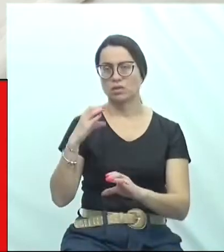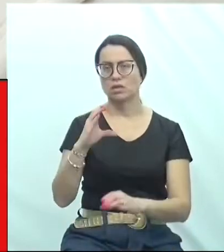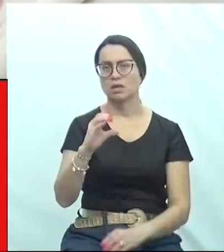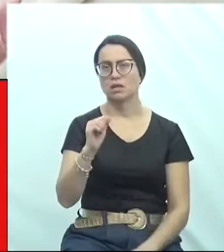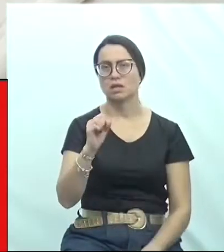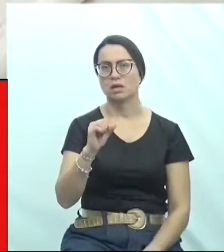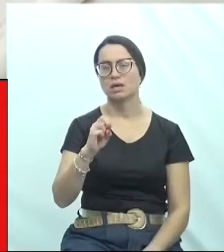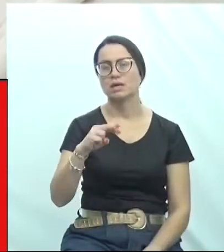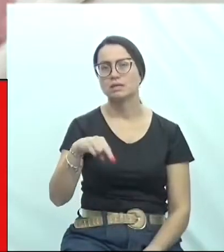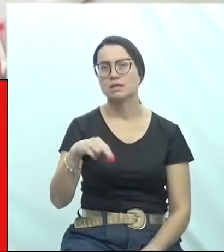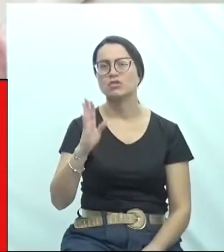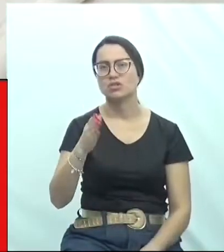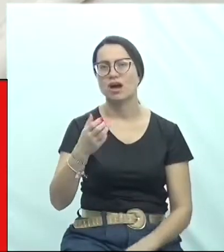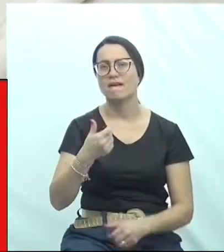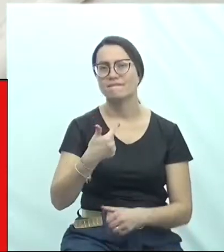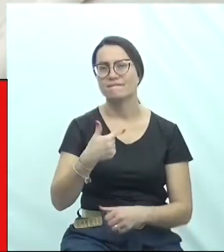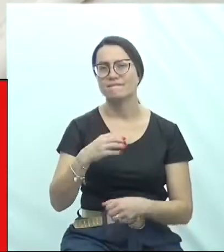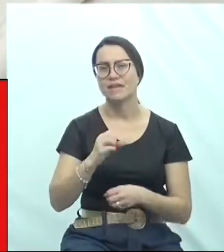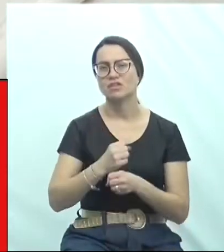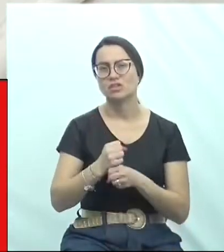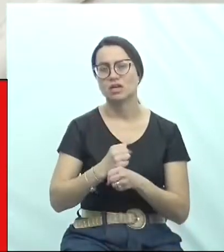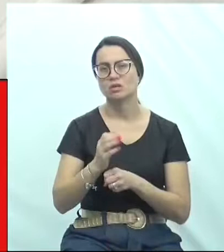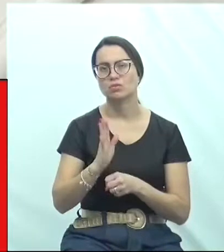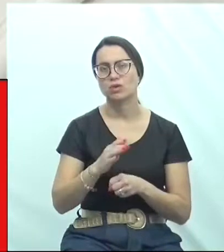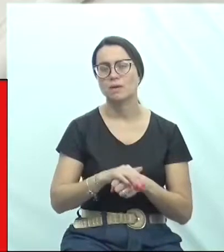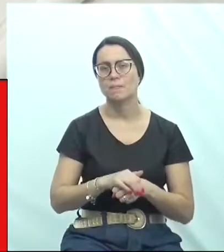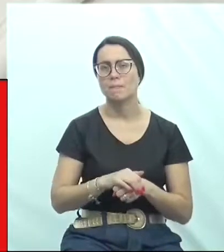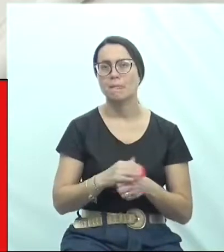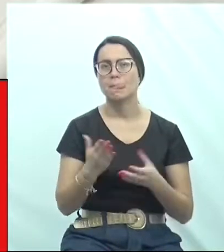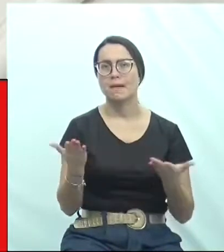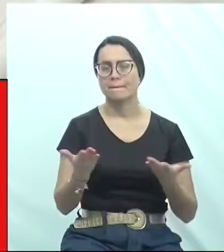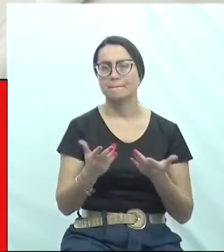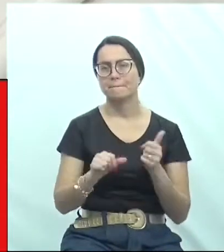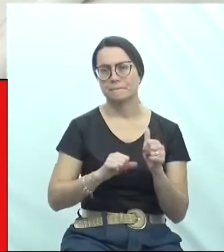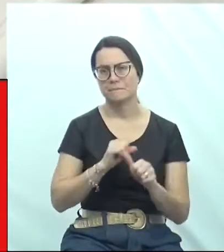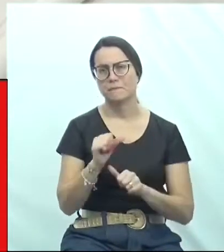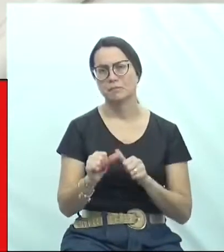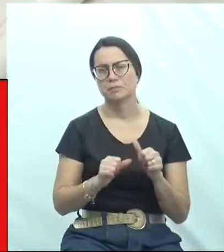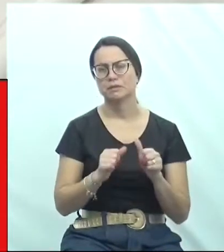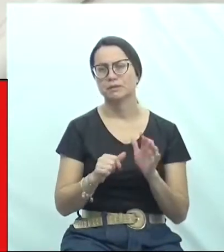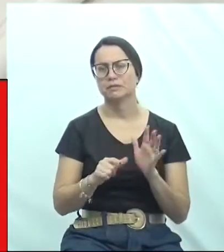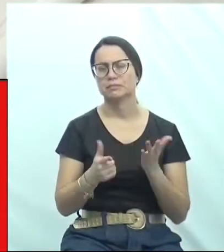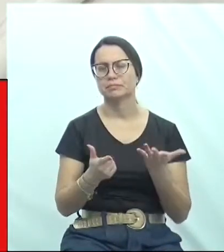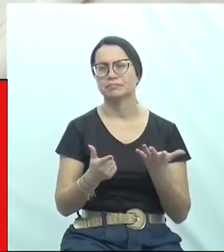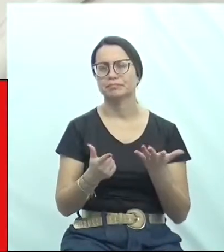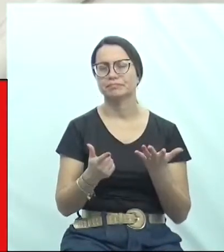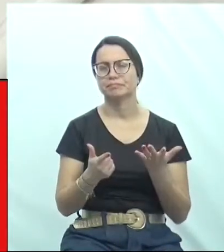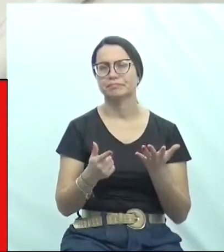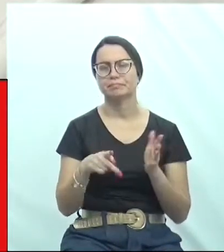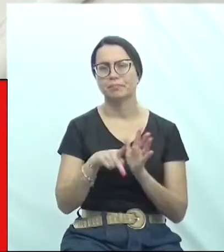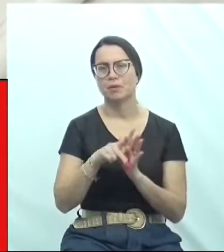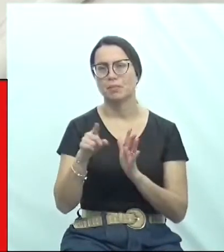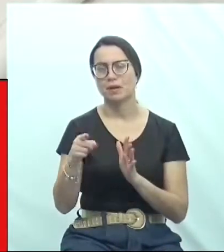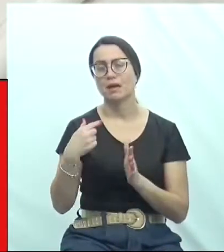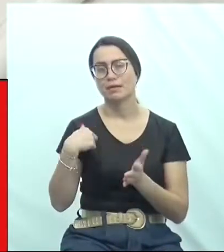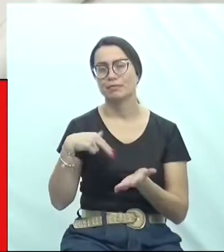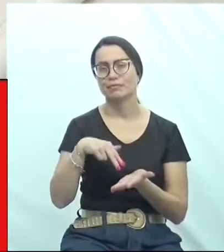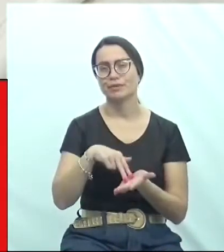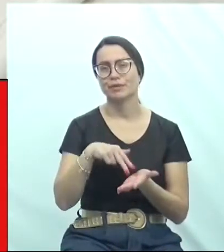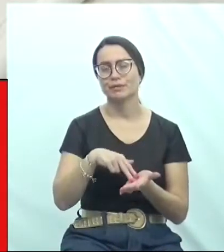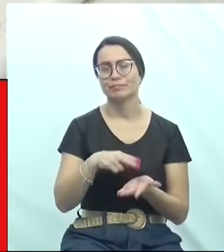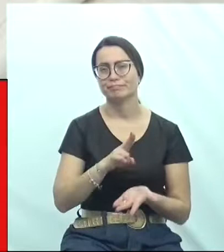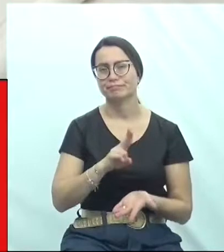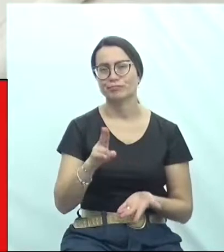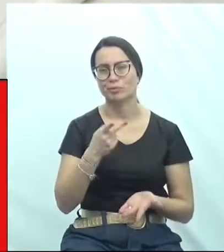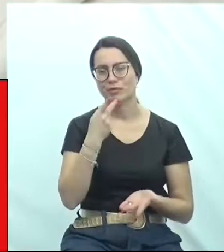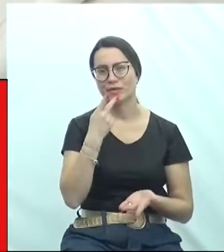uma modificação, uma alteração da superintendência, por isso que estou aqui, por isso que aproveito até me apresentar a vocês. Sou prima